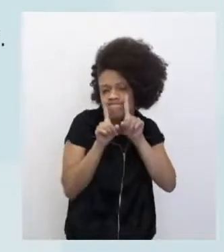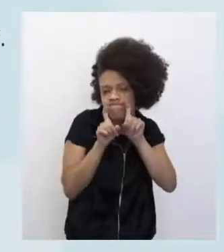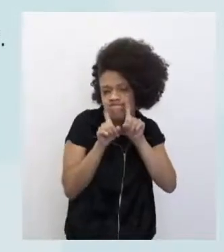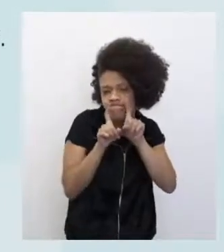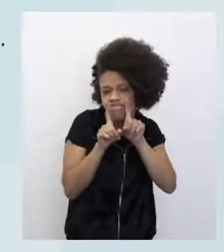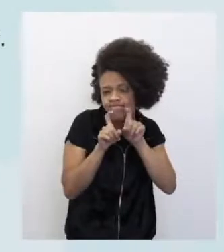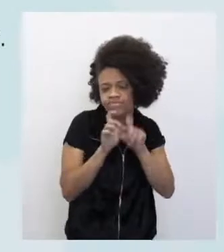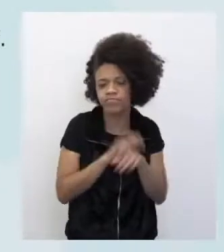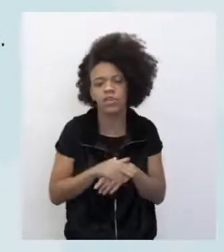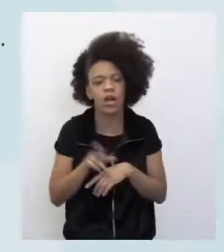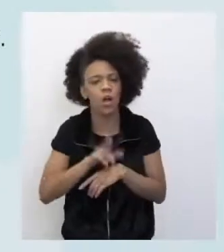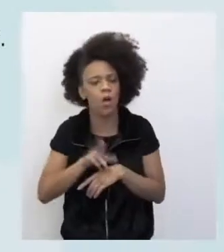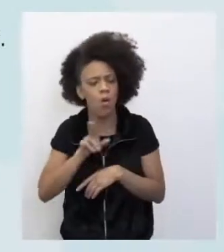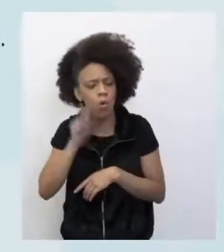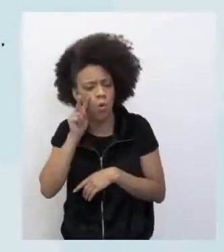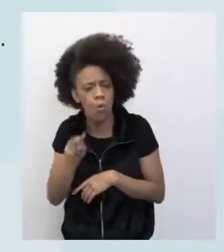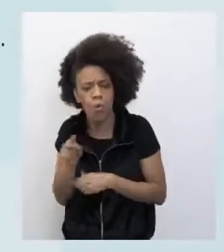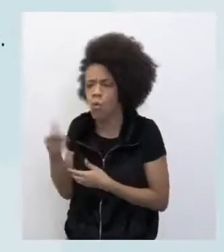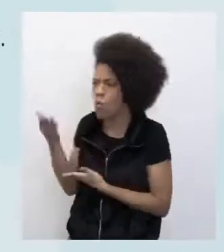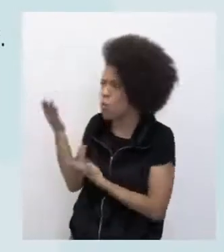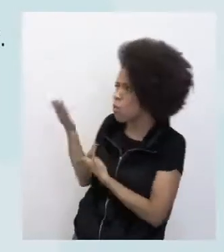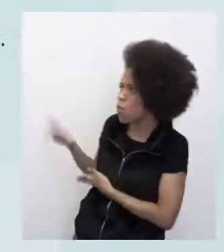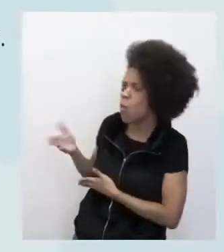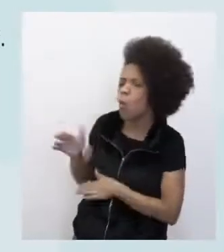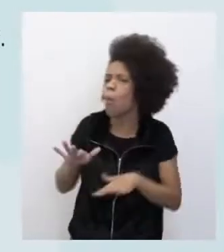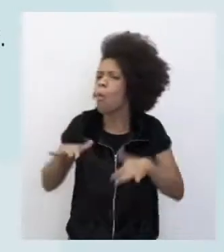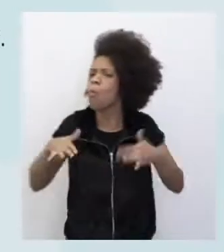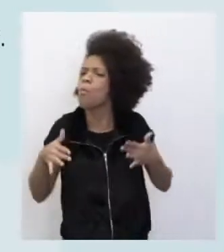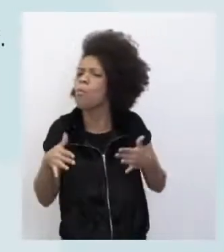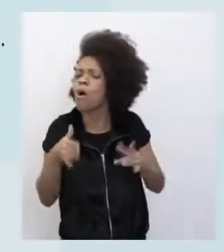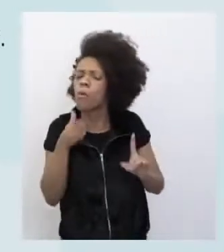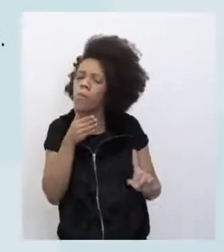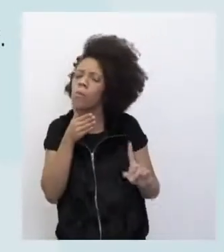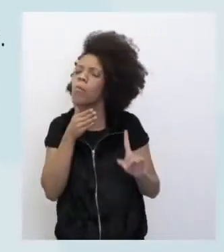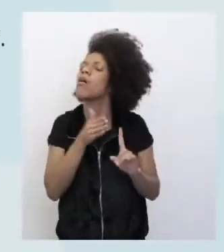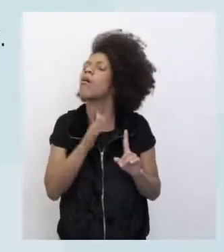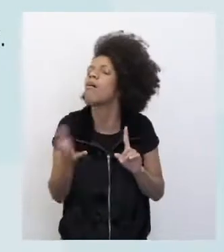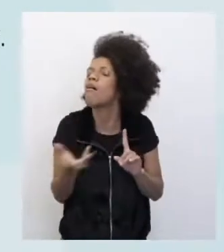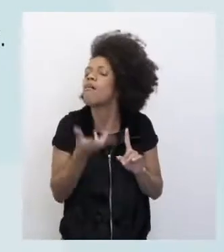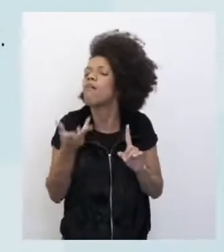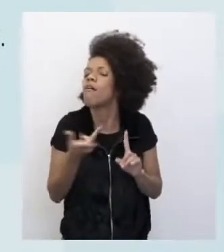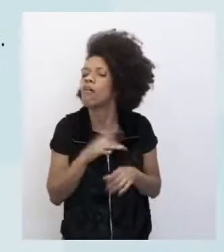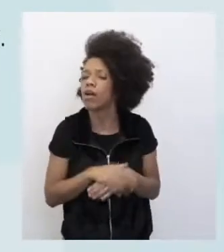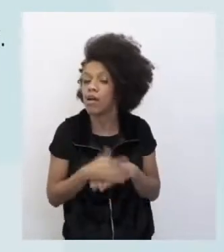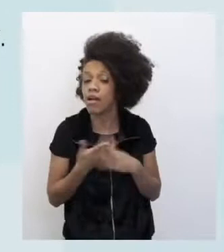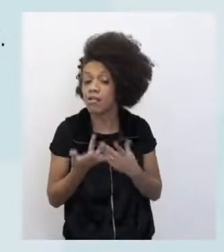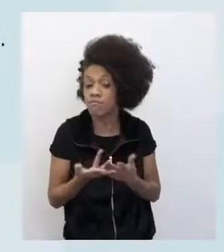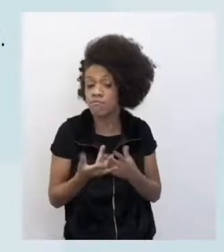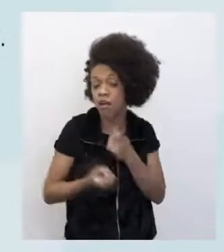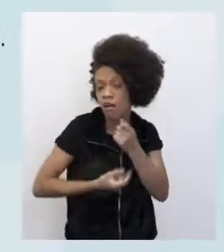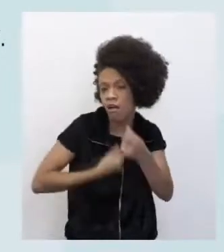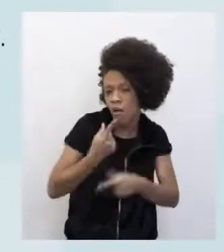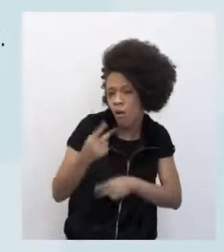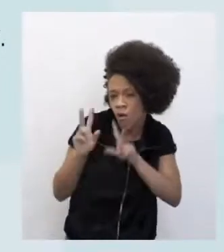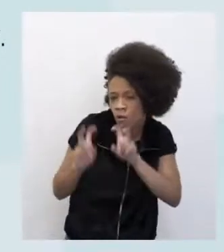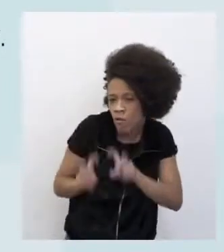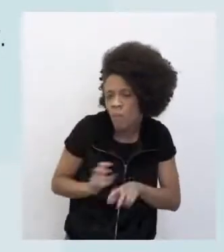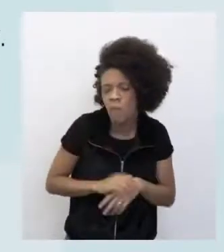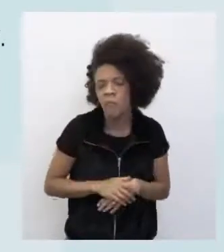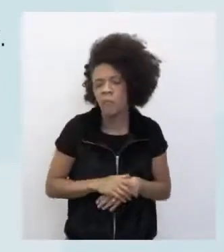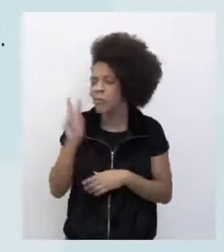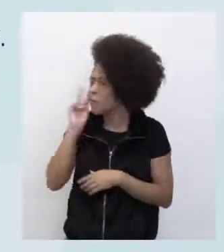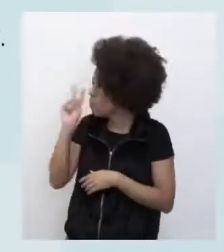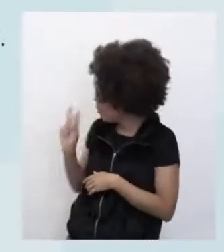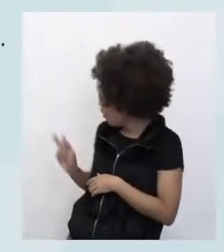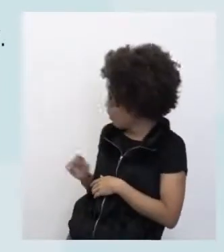os trechos abaixo e assinale qual é a intencionalidade dela em reproduzir certos termos. Me ajuda aí, Ed. Leia para mim